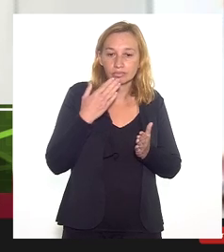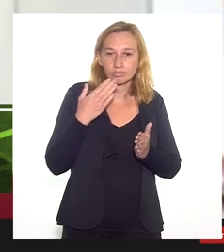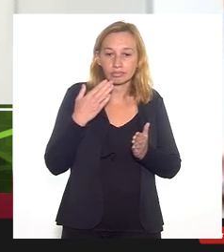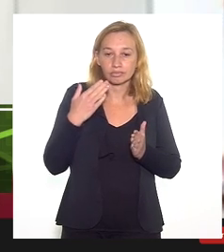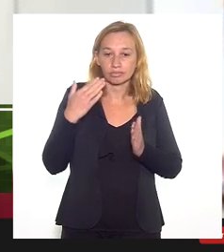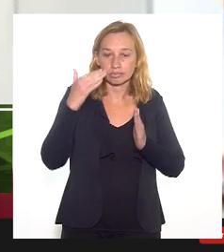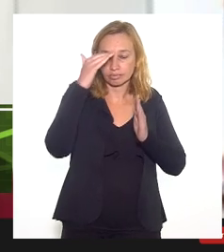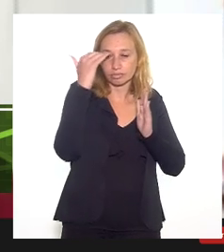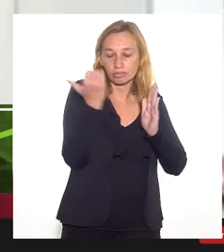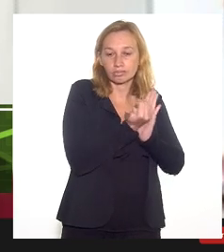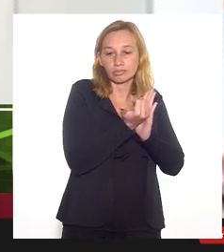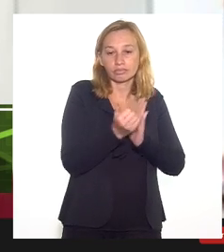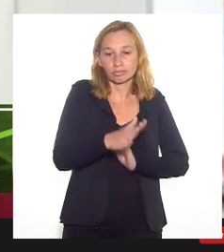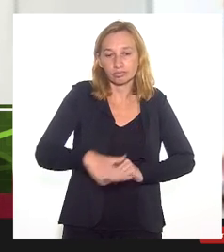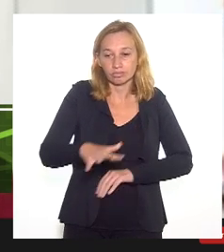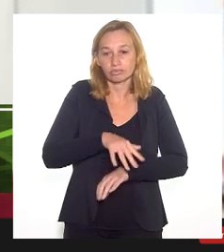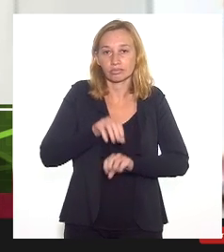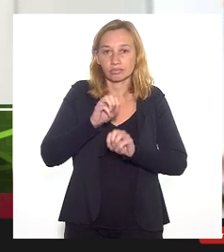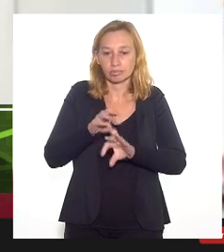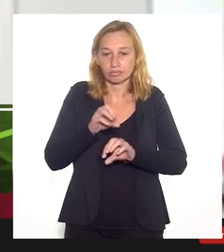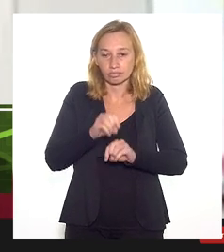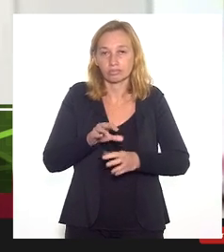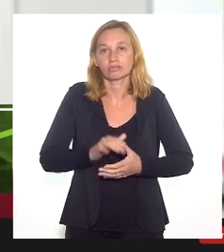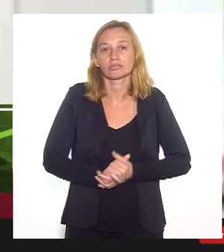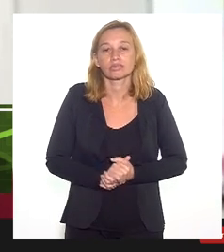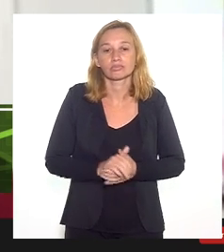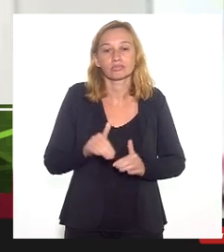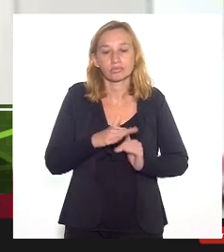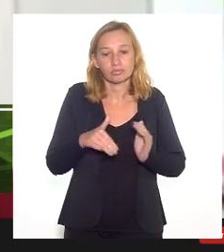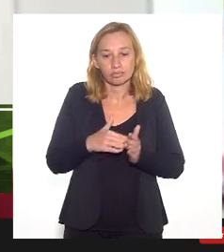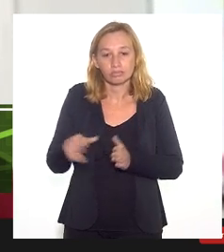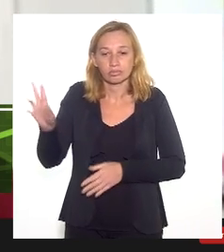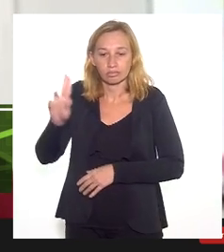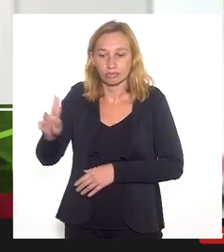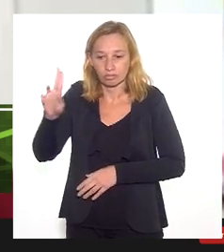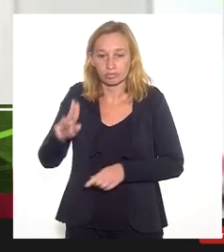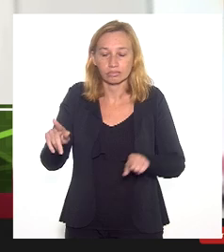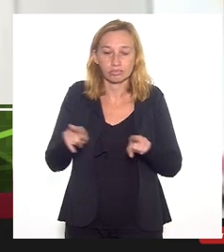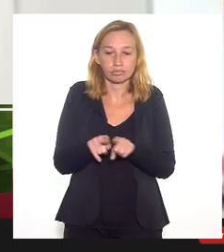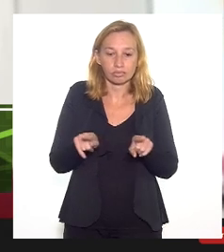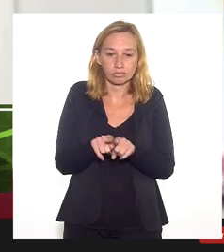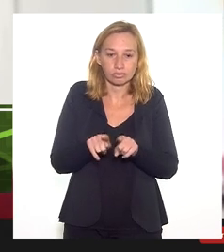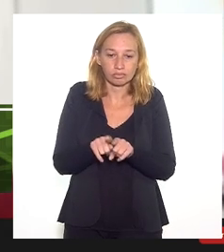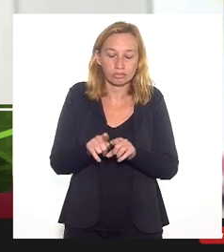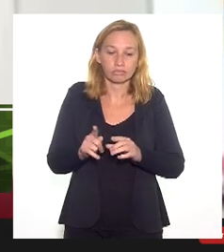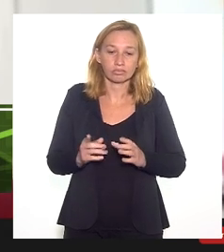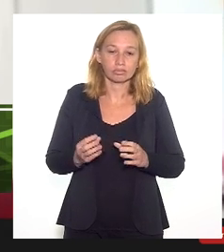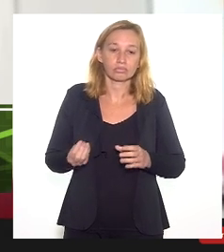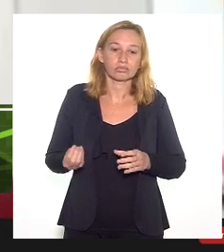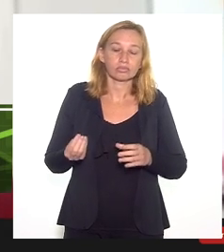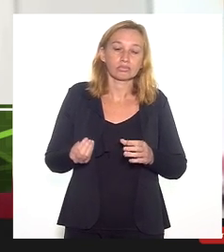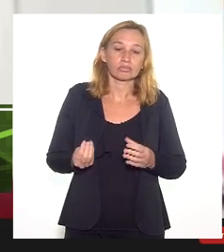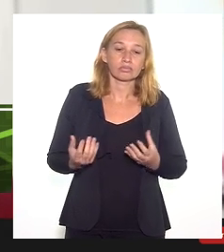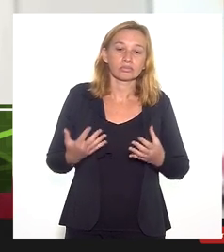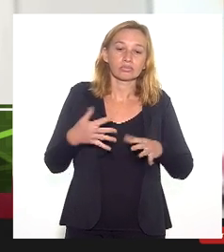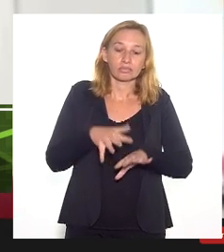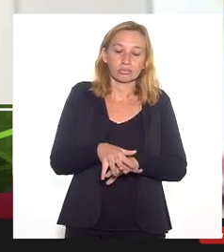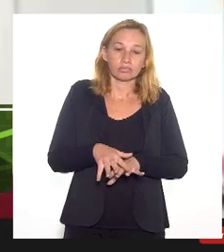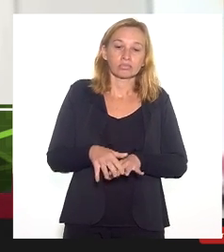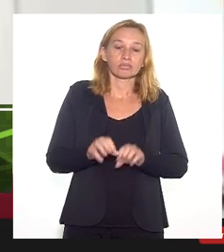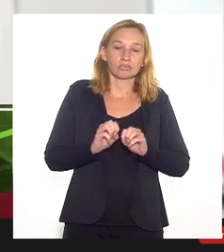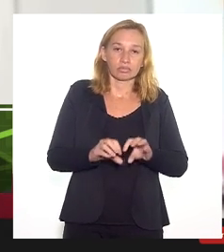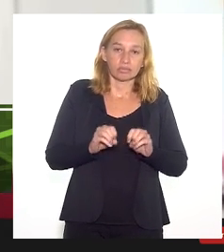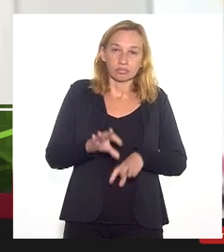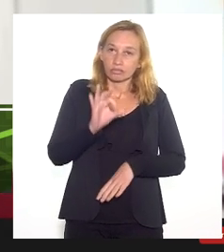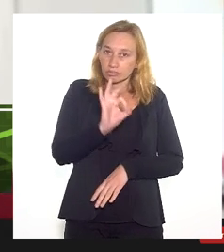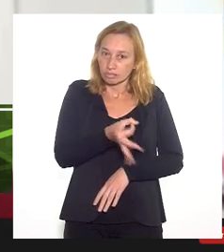constitucional na área de educação parte das despesas das universidades também compõem a função educação então é provável